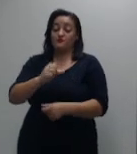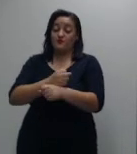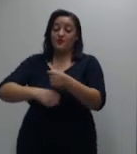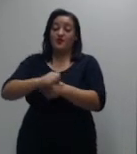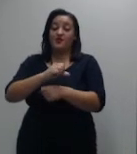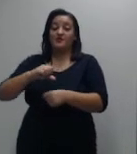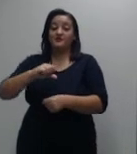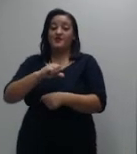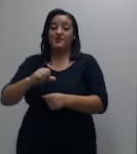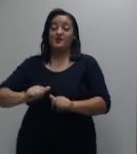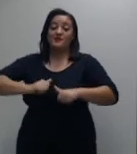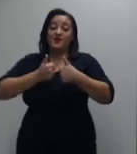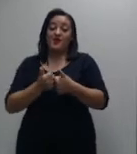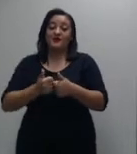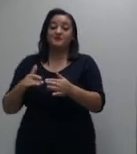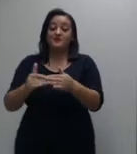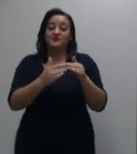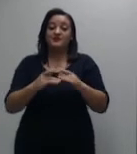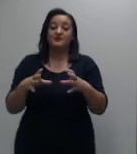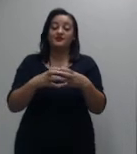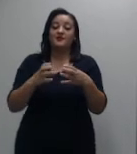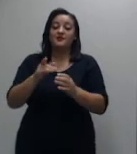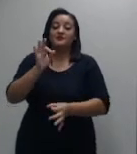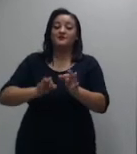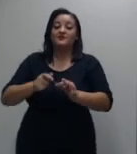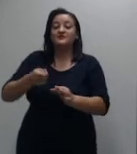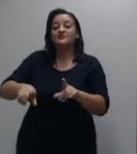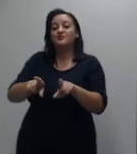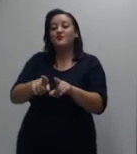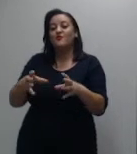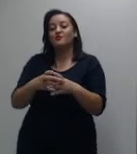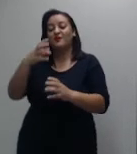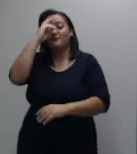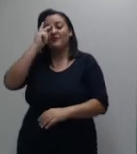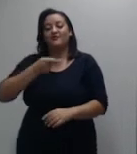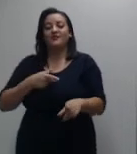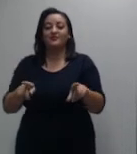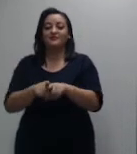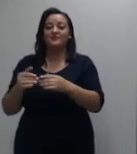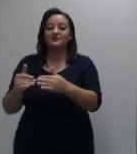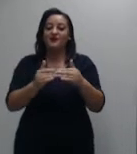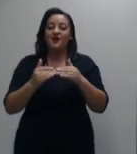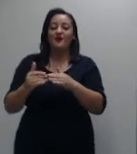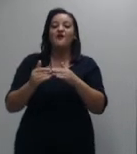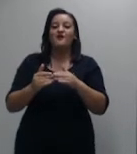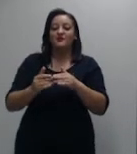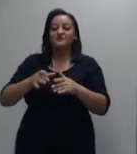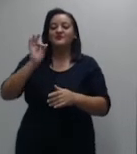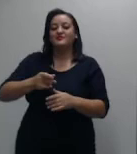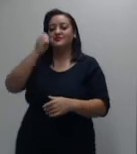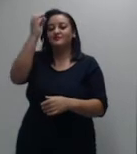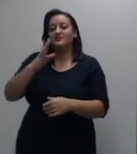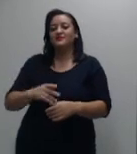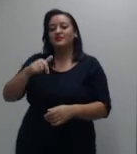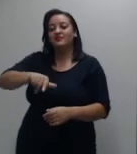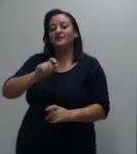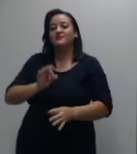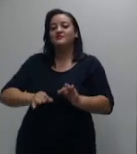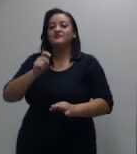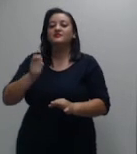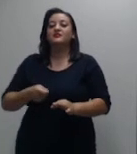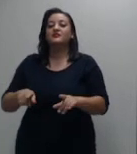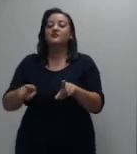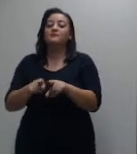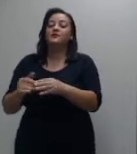restaurada pelos Lords do comitê de direitos do privado visando a eficácia do Brasil da referida sentença mormente